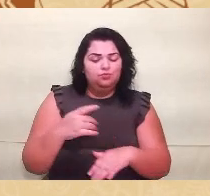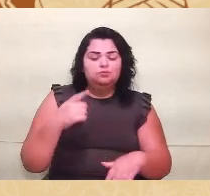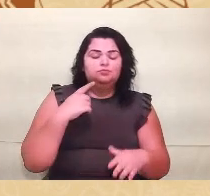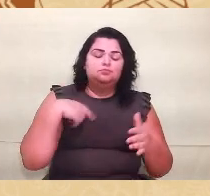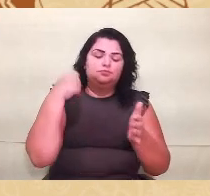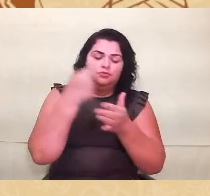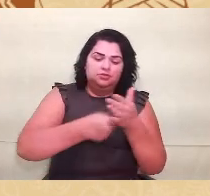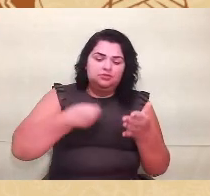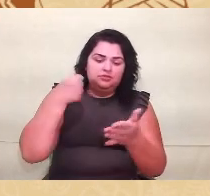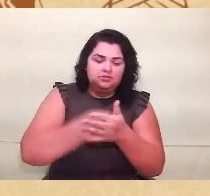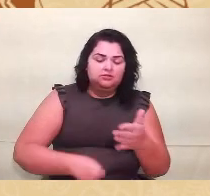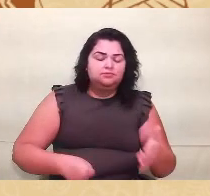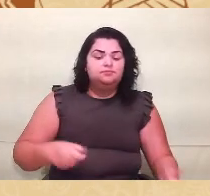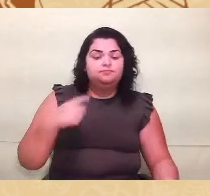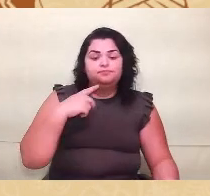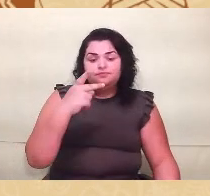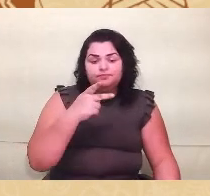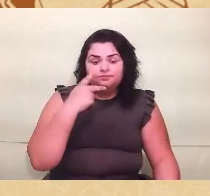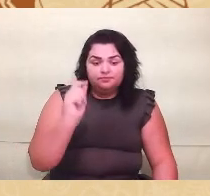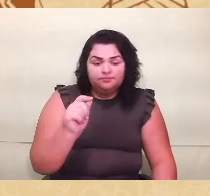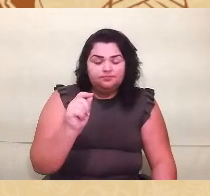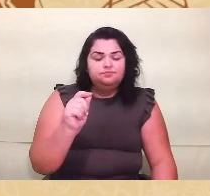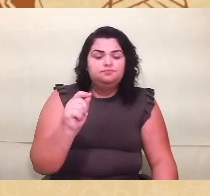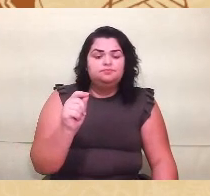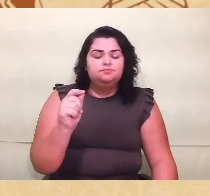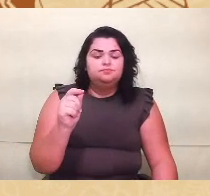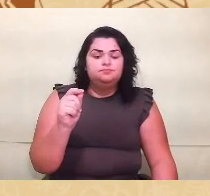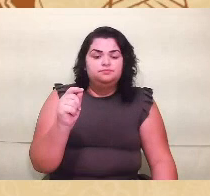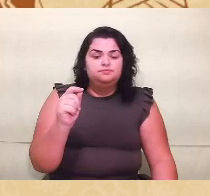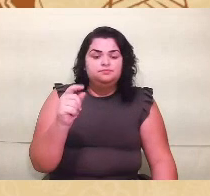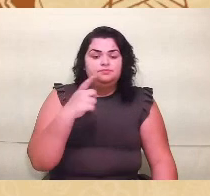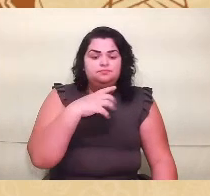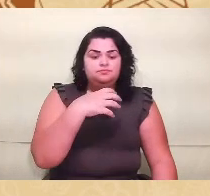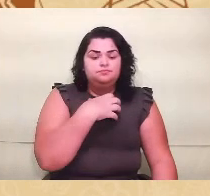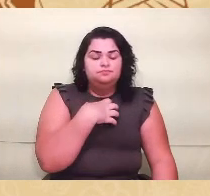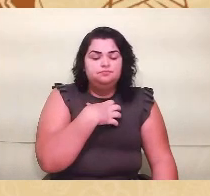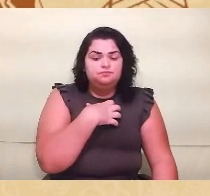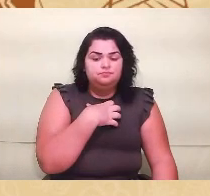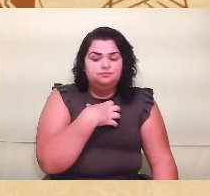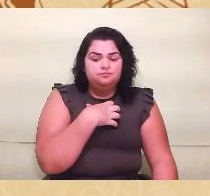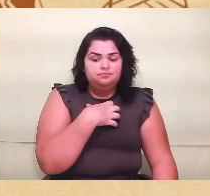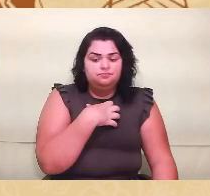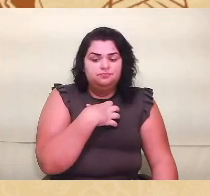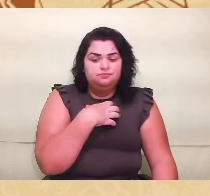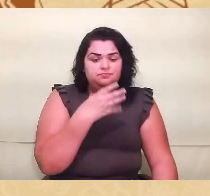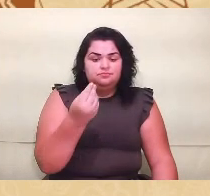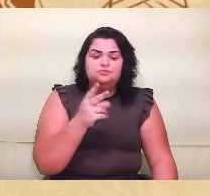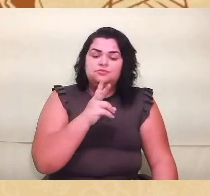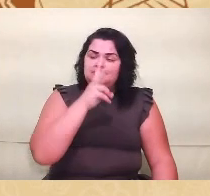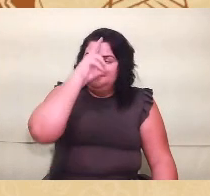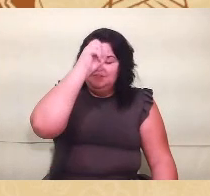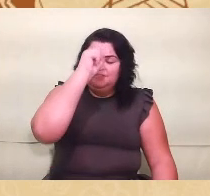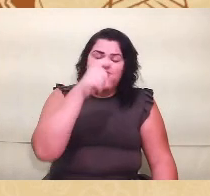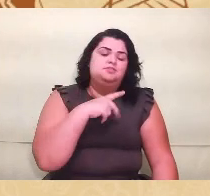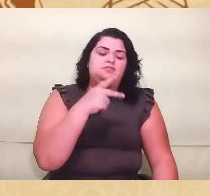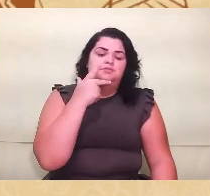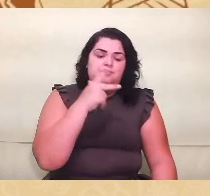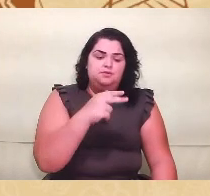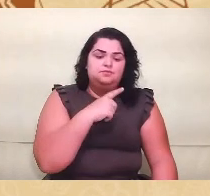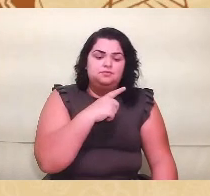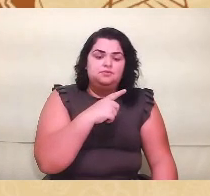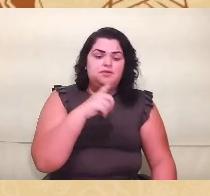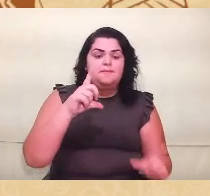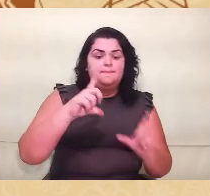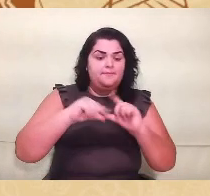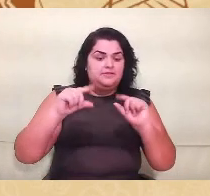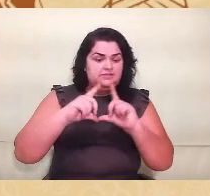protestar, pôde dizer, né, de forma tão, tão forte como vocês fizeram em Brasília,